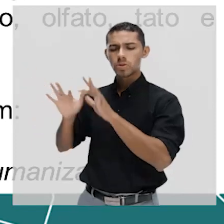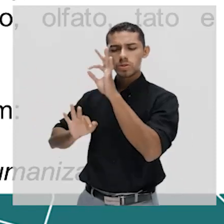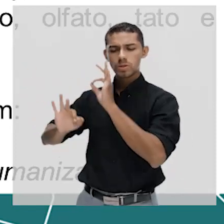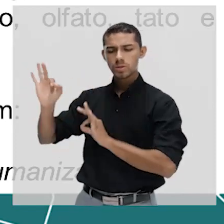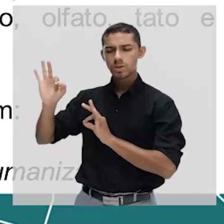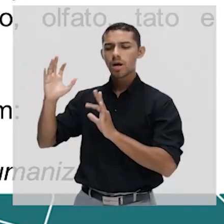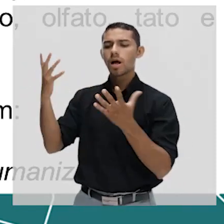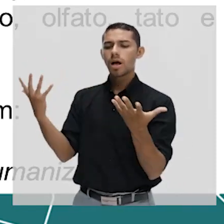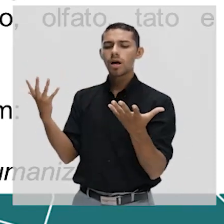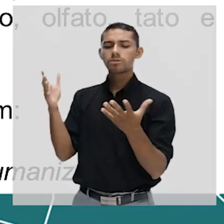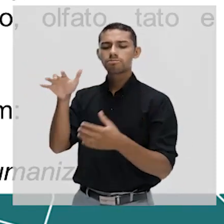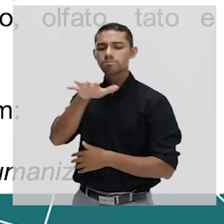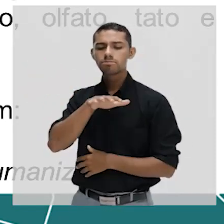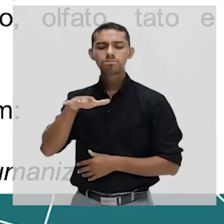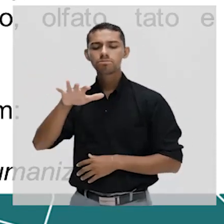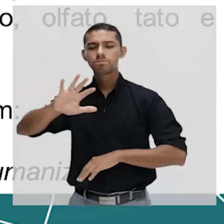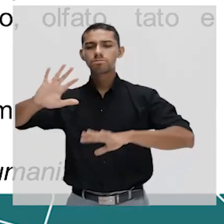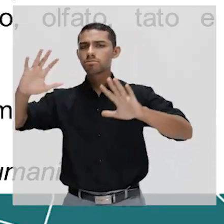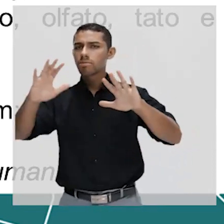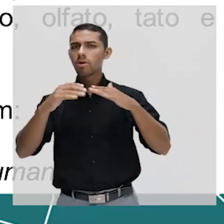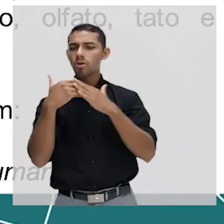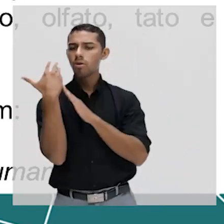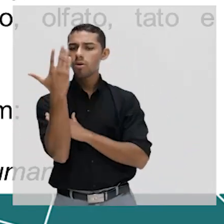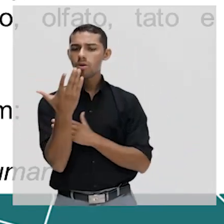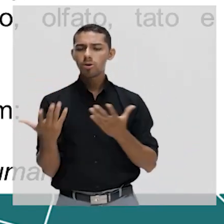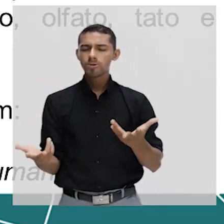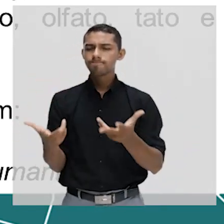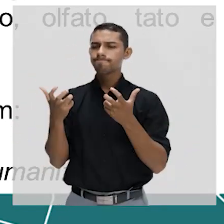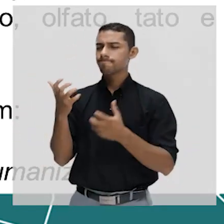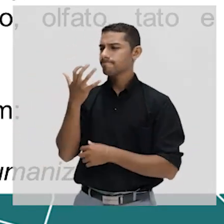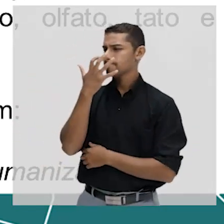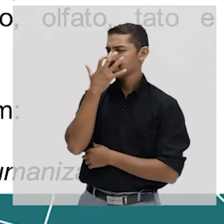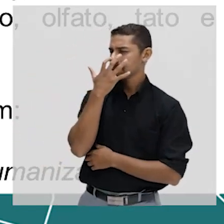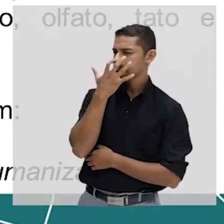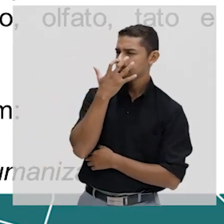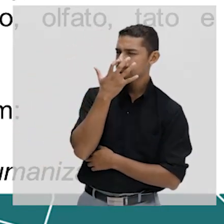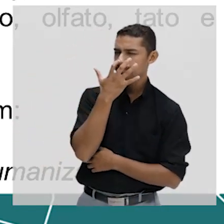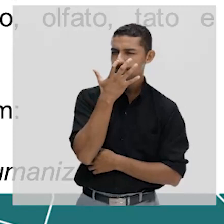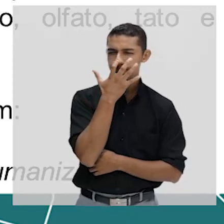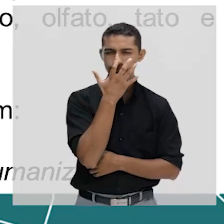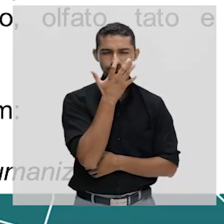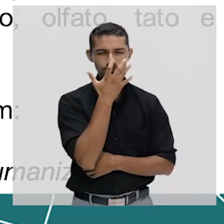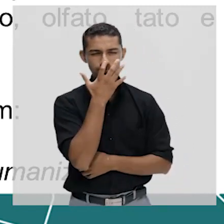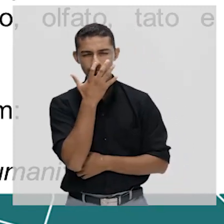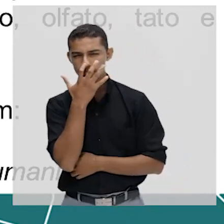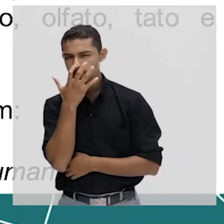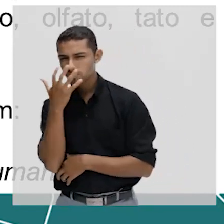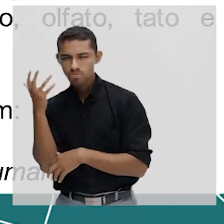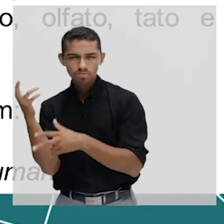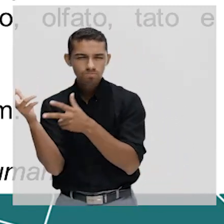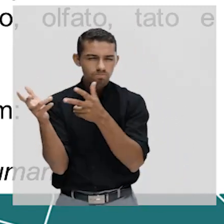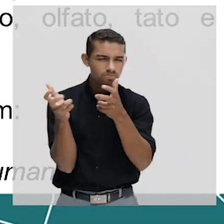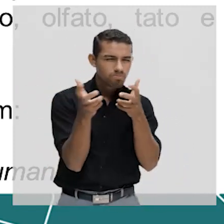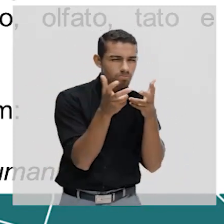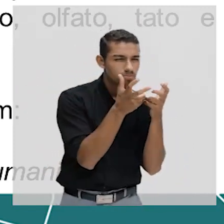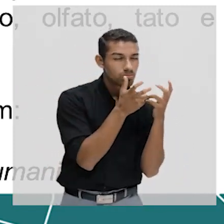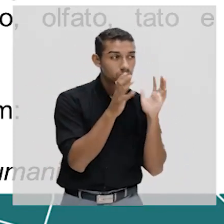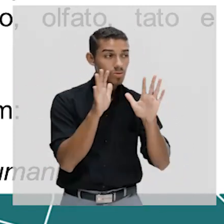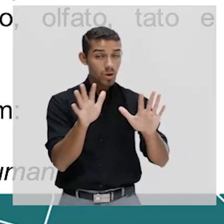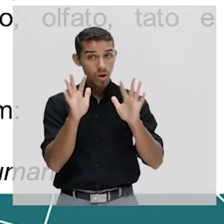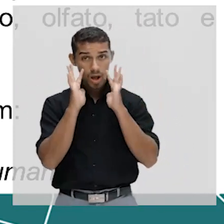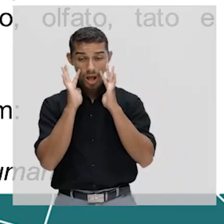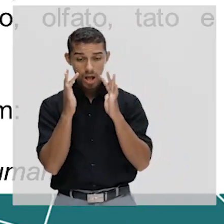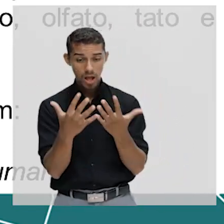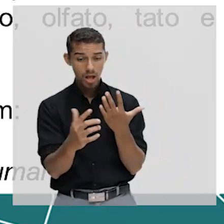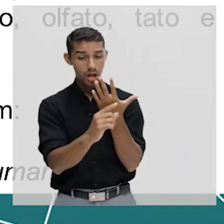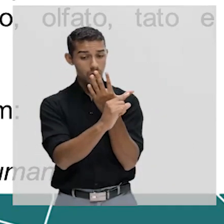configurações externas do espaço, ou seja, aquilo que eu percebo. Muita atenção. Muitos autores alertam,